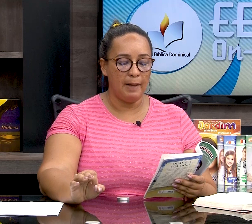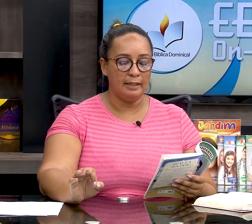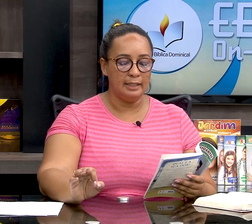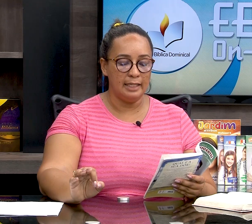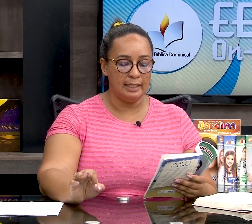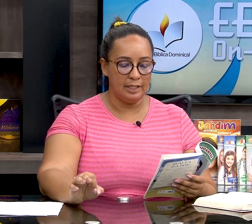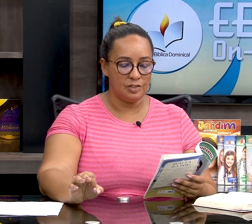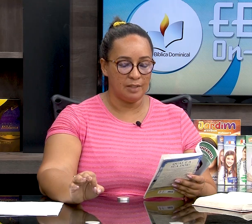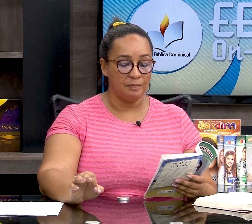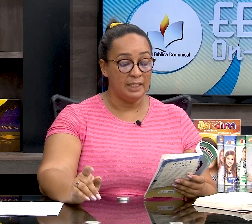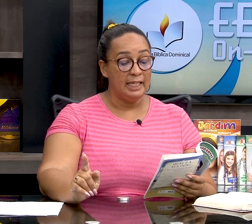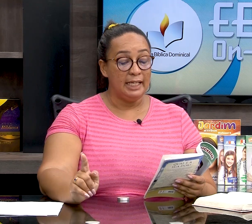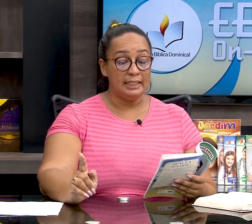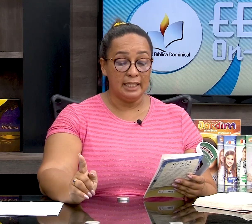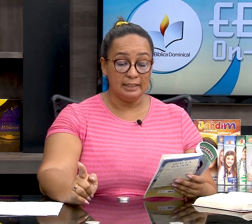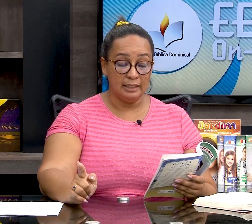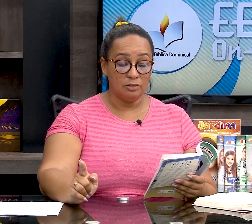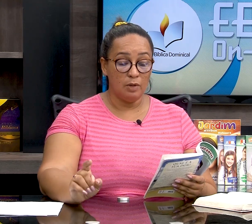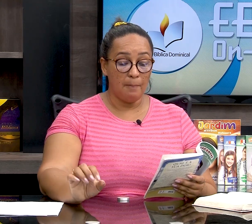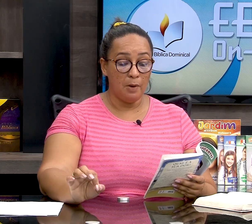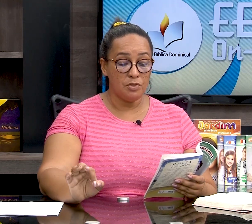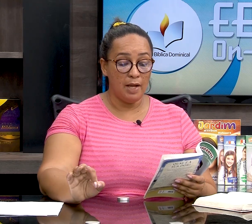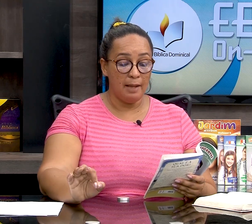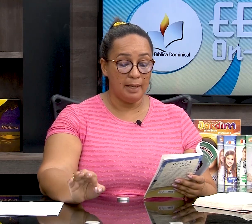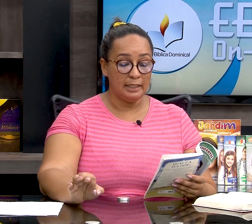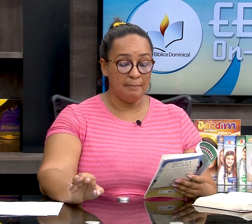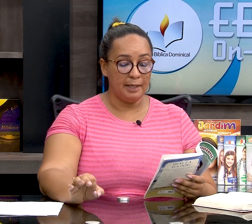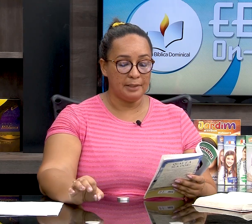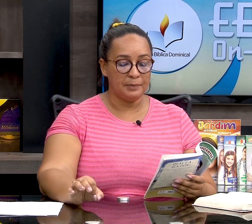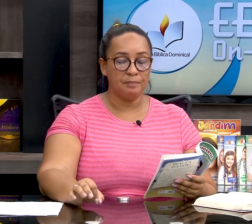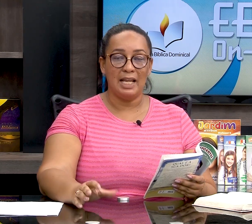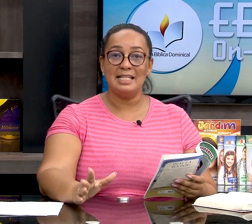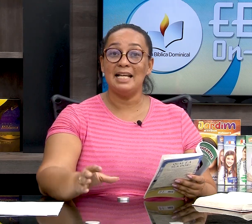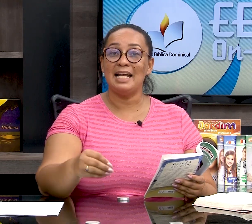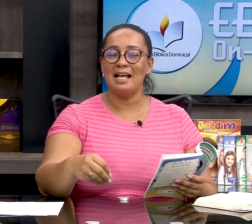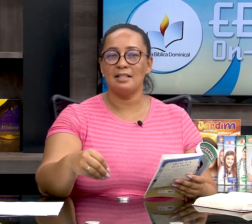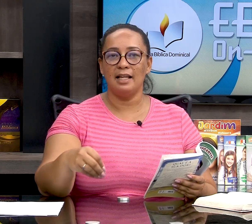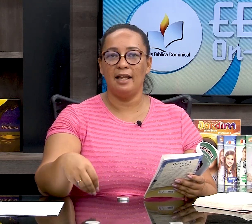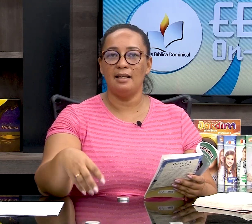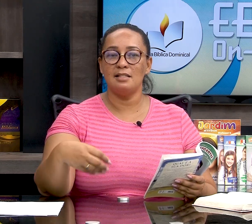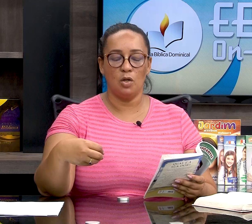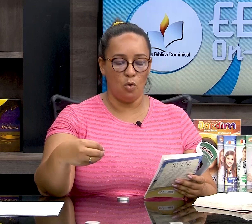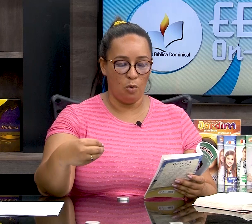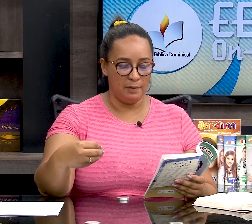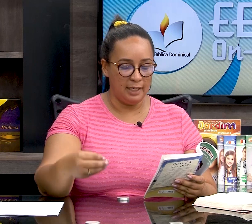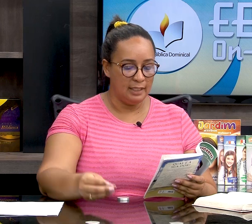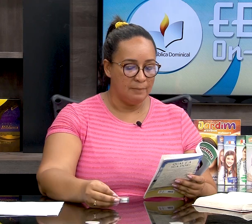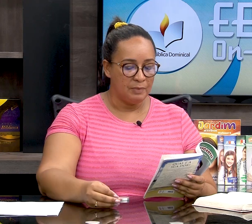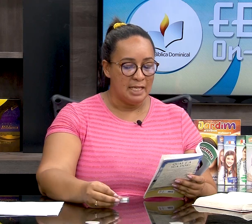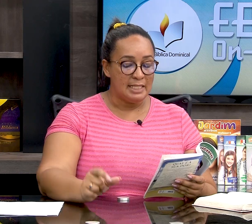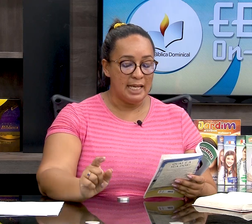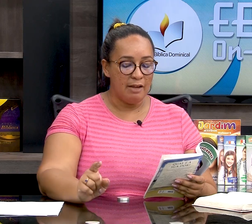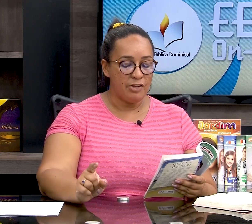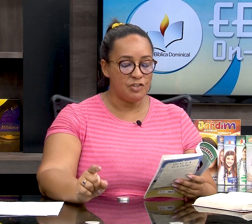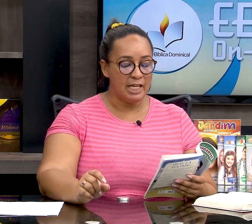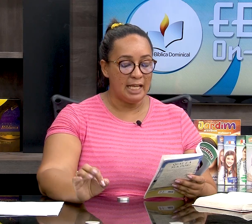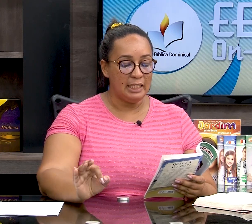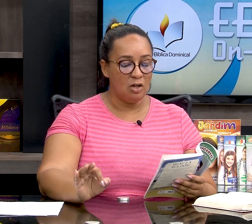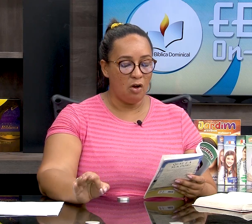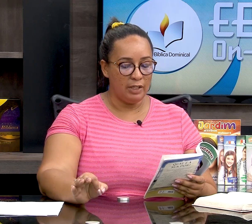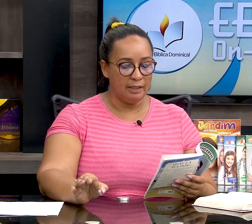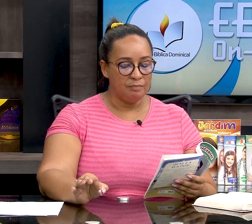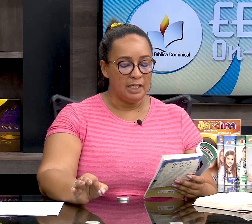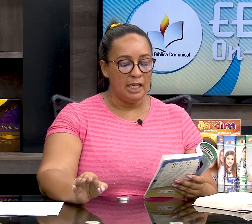se tornaram parte da igreja entretanto Após o Arrebatamento essa casa terreno esse corpo né se